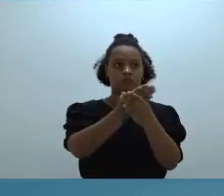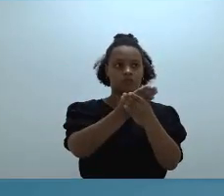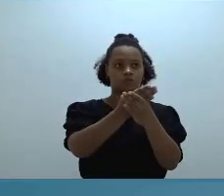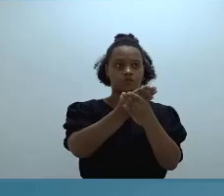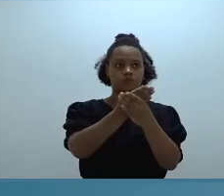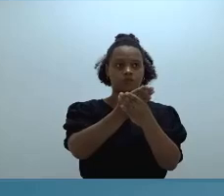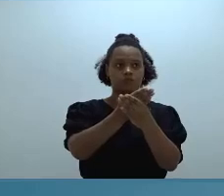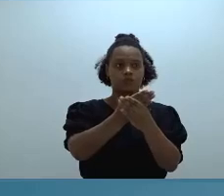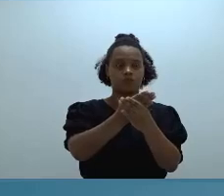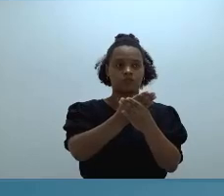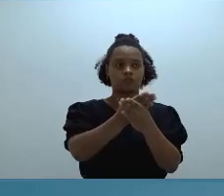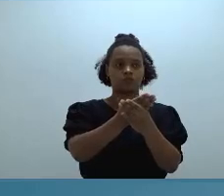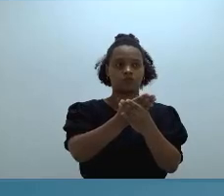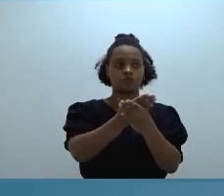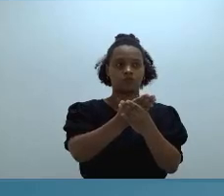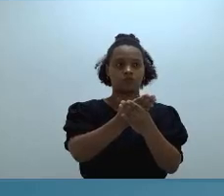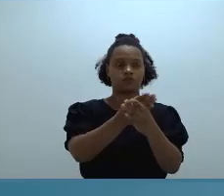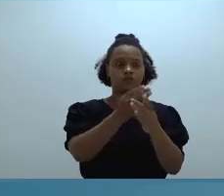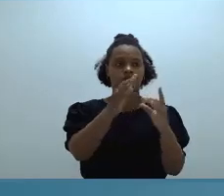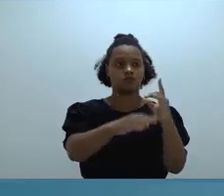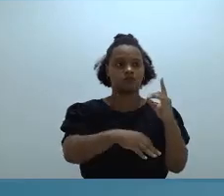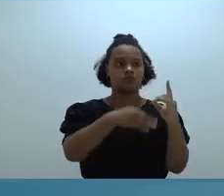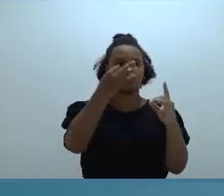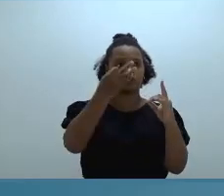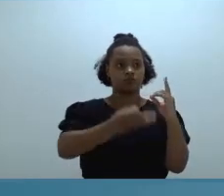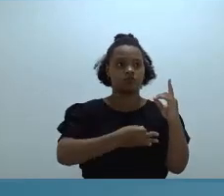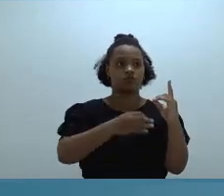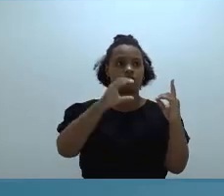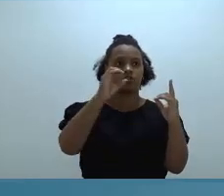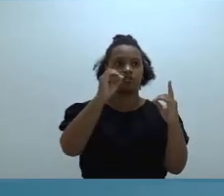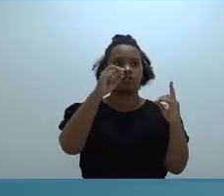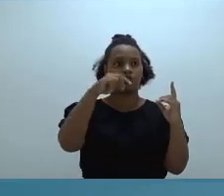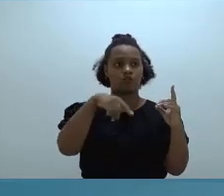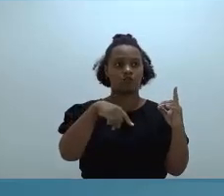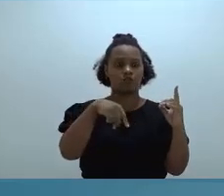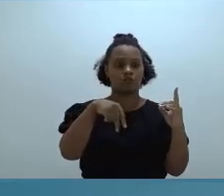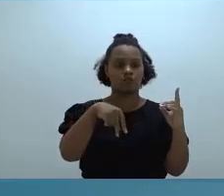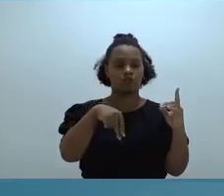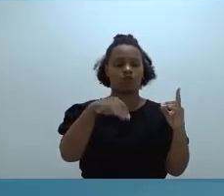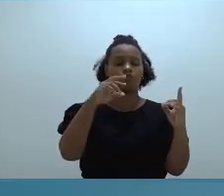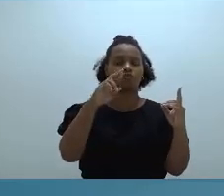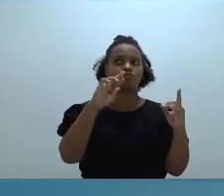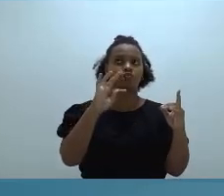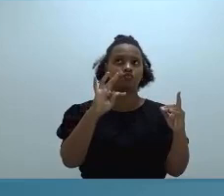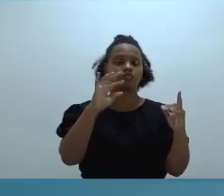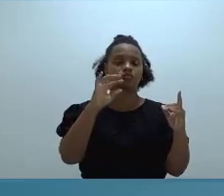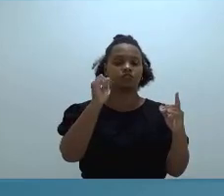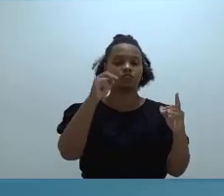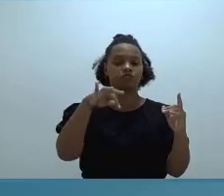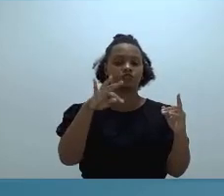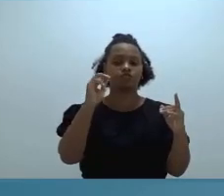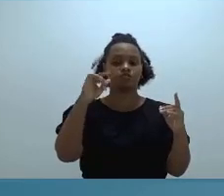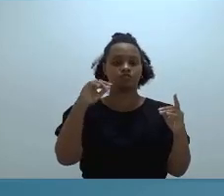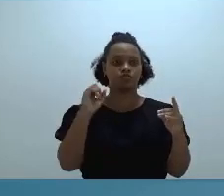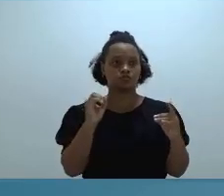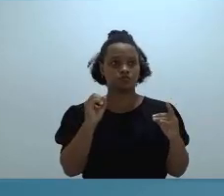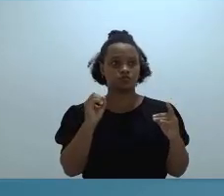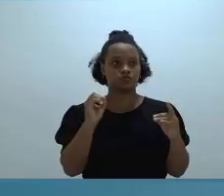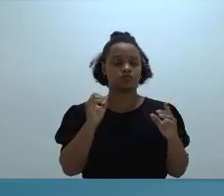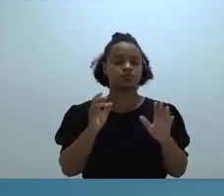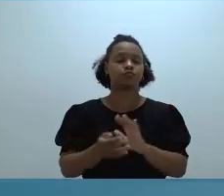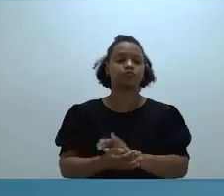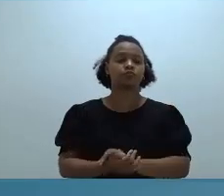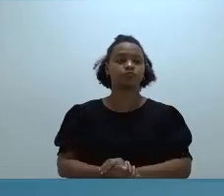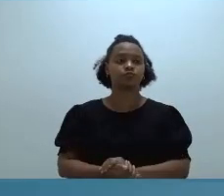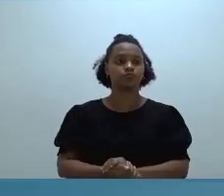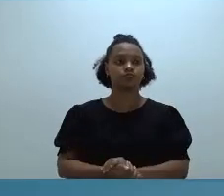do desembargador Constantino Guerreiro, tudo nos termos do